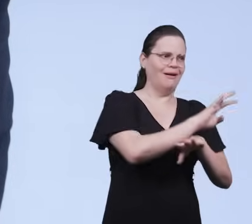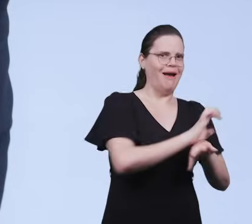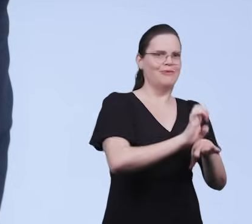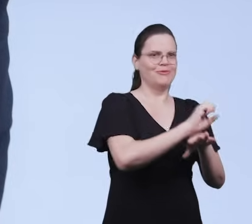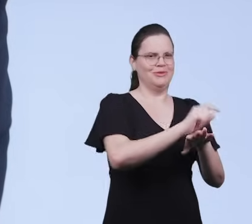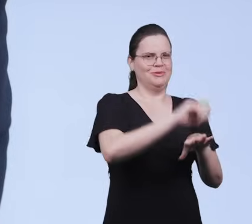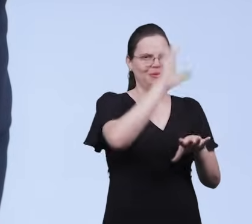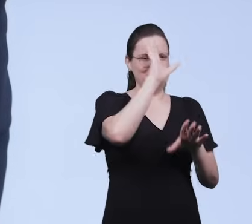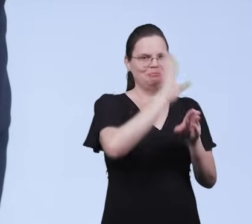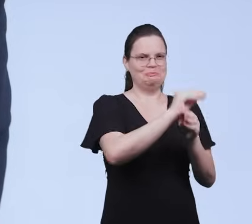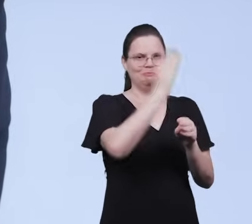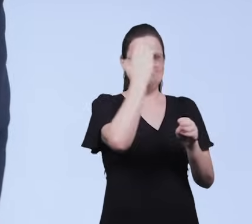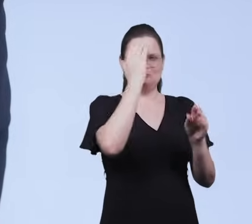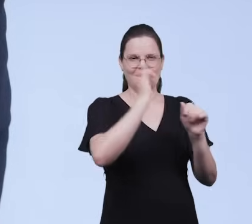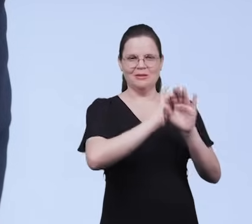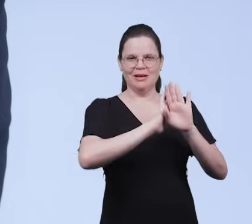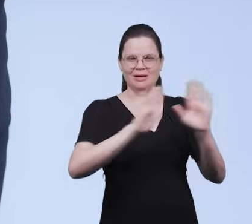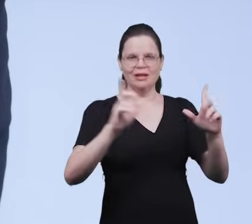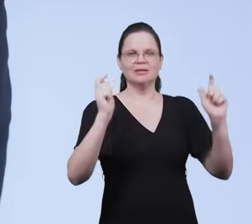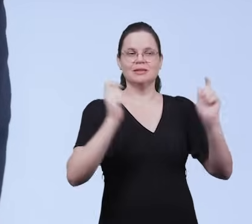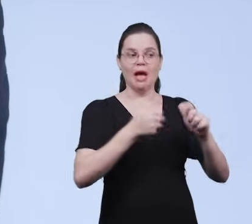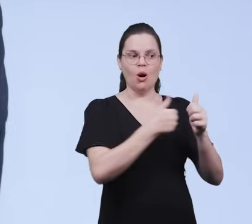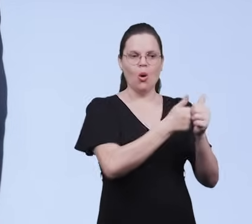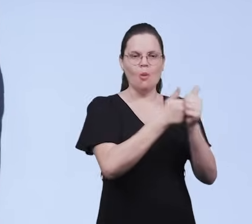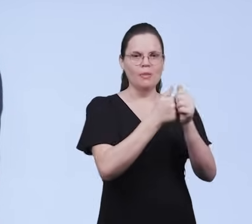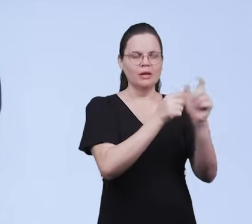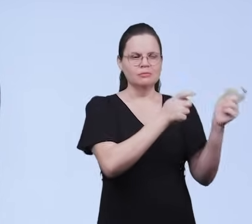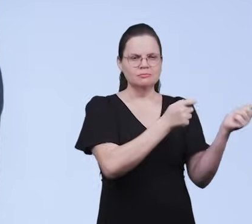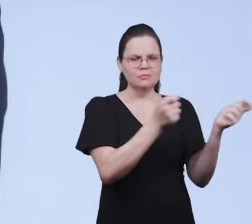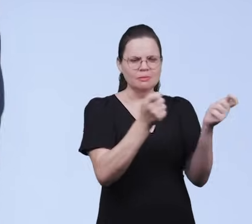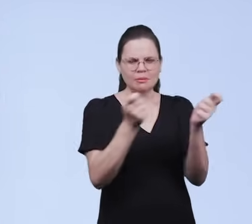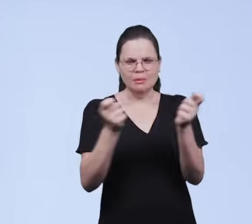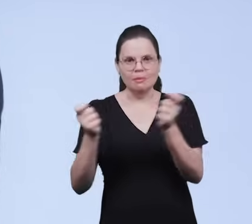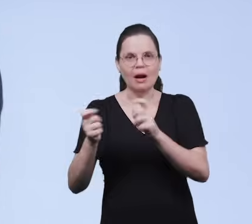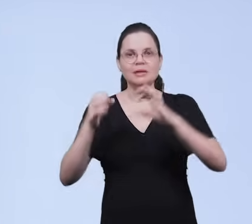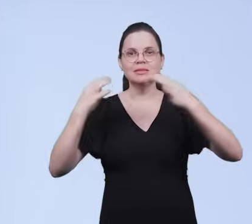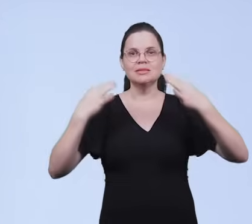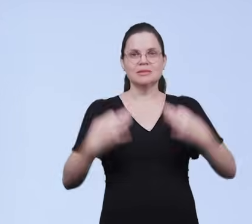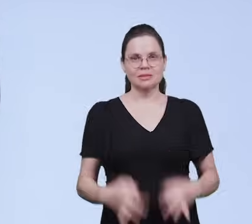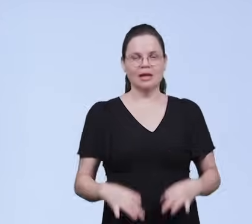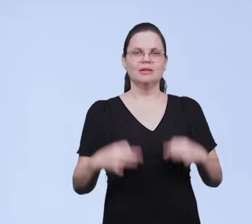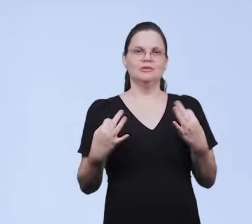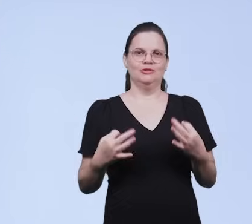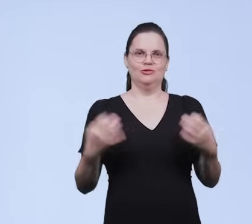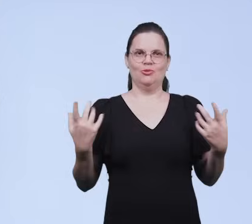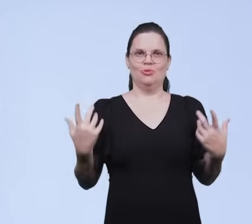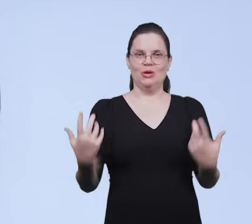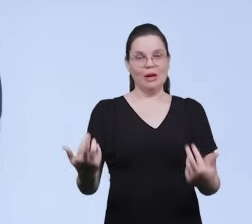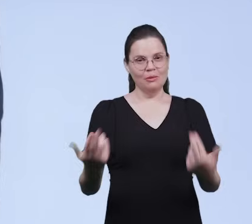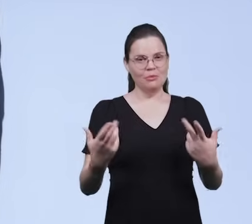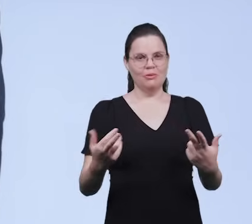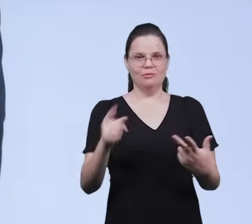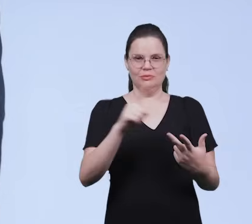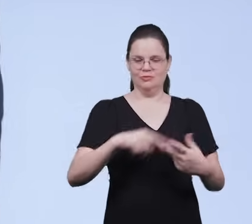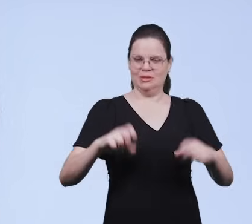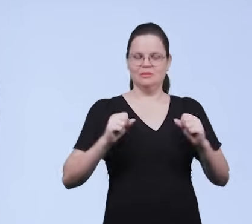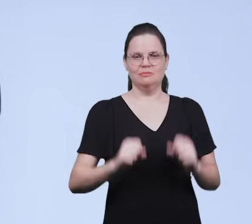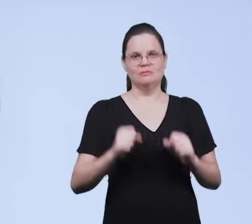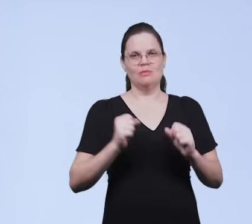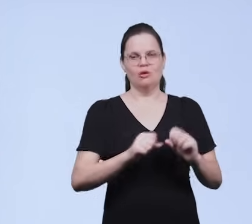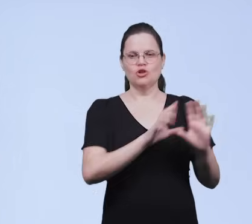você possa estar dentro na mesma página da gente, né? Para que você possa